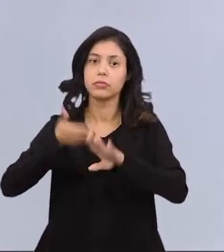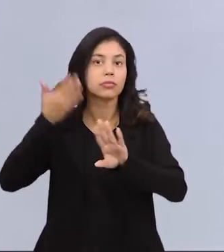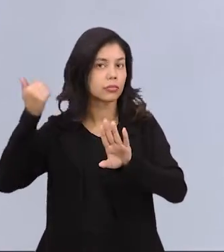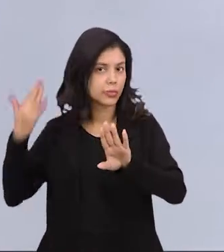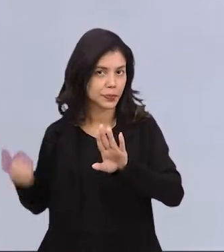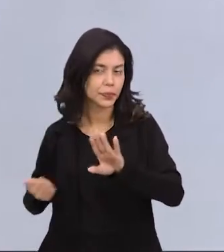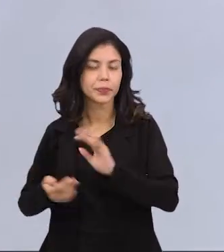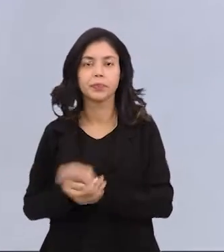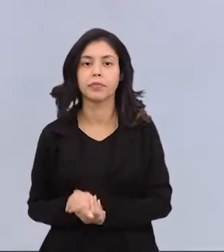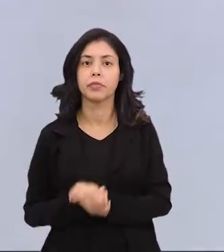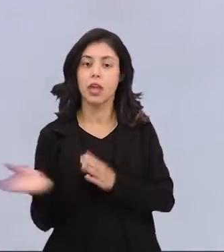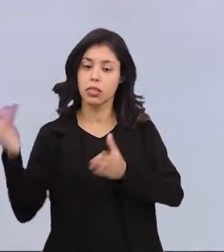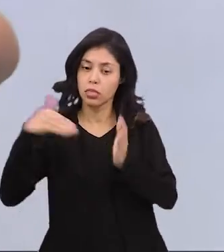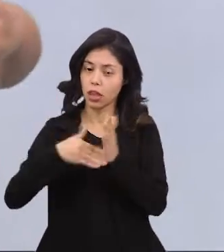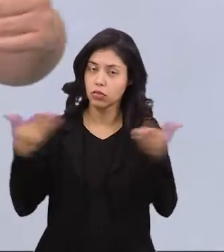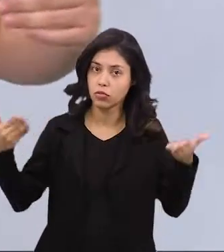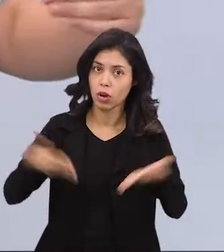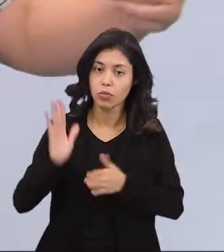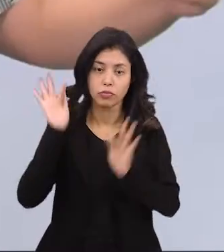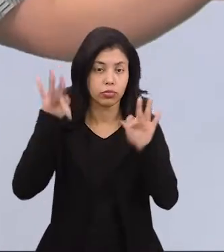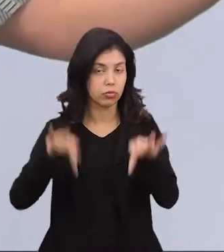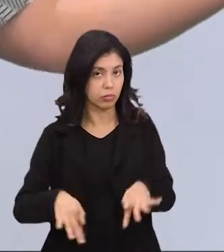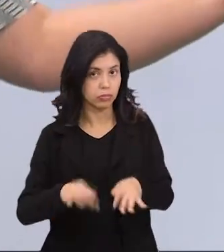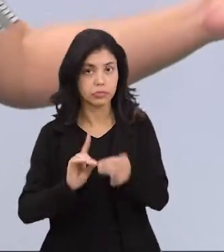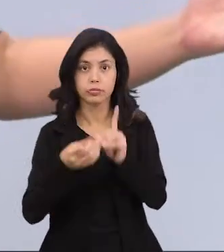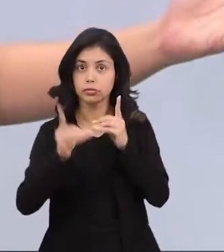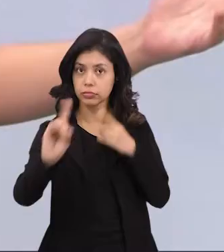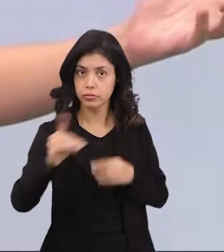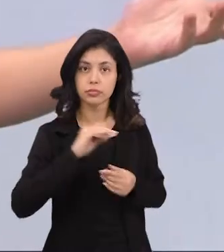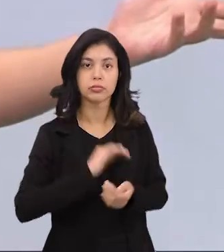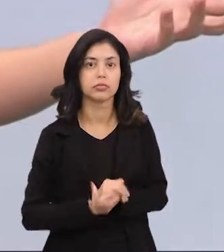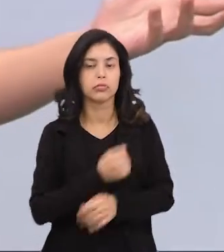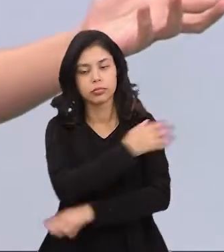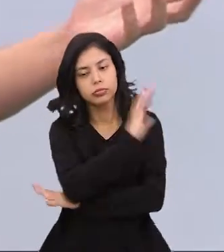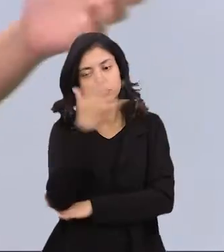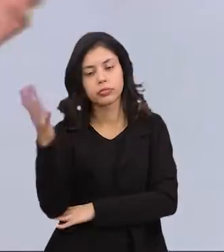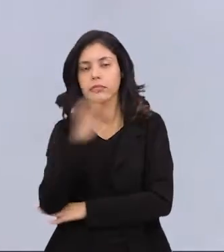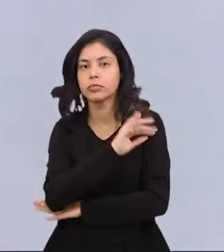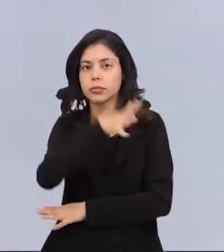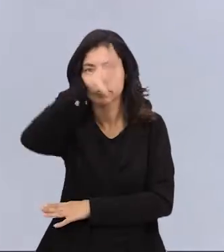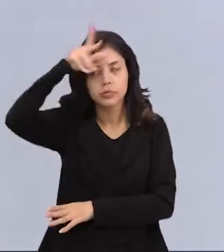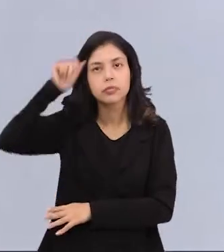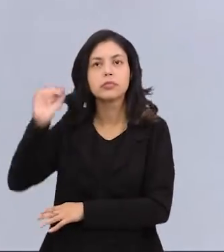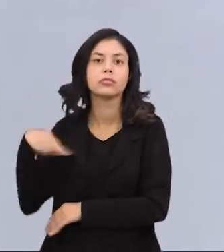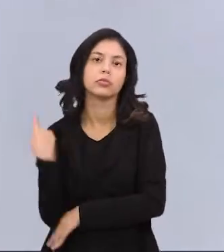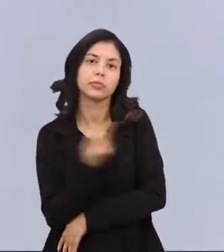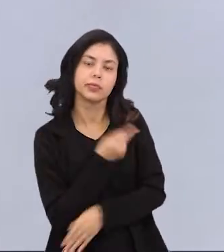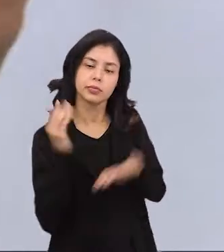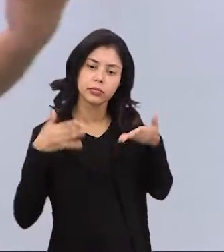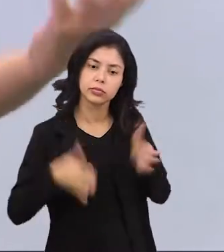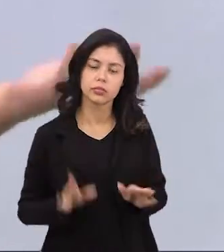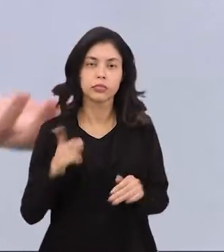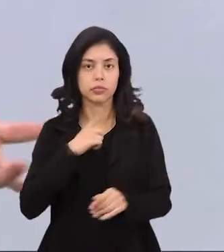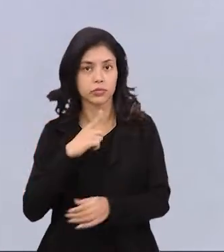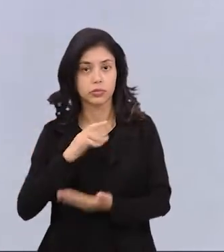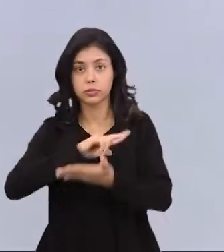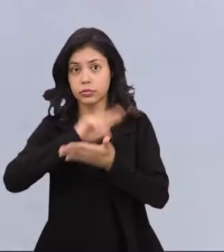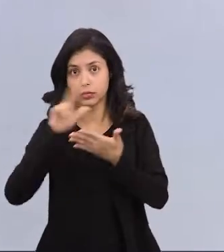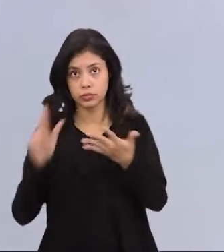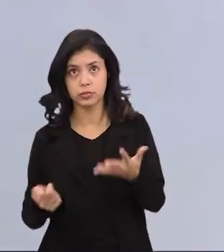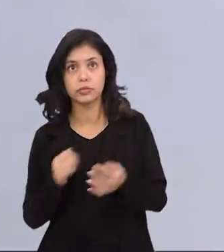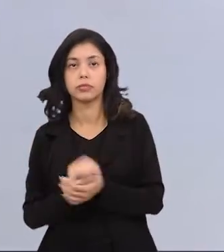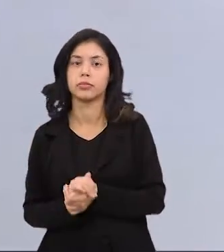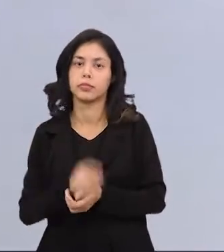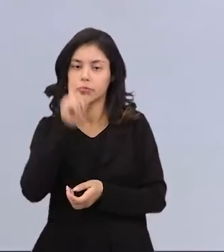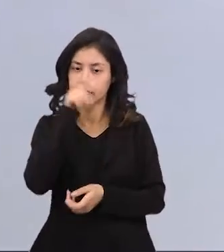anterior. E até chegar ao final da extensão territorial da floresta amazônica, nós chegamos a ter diversos tipos